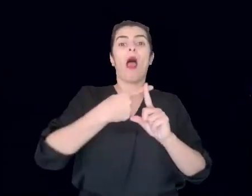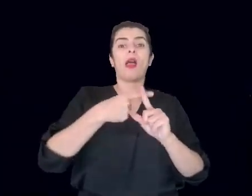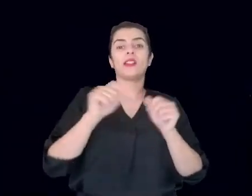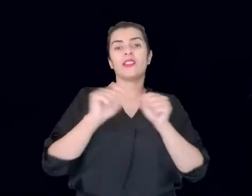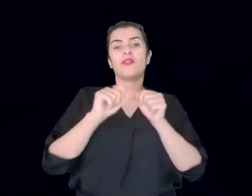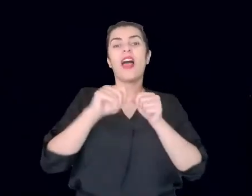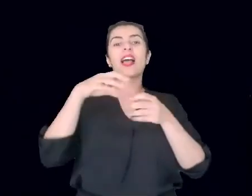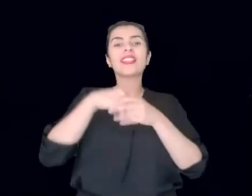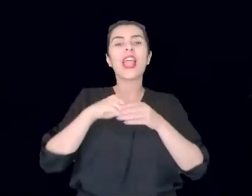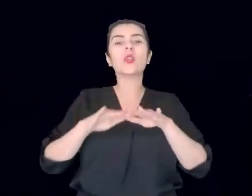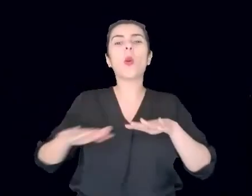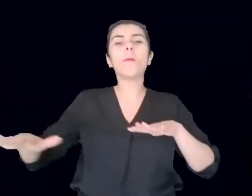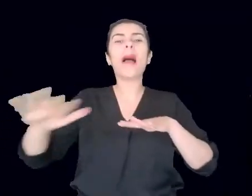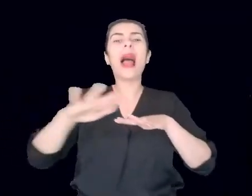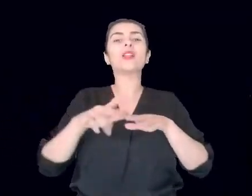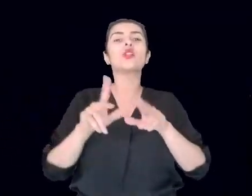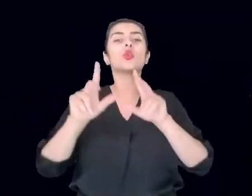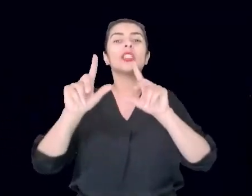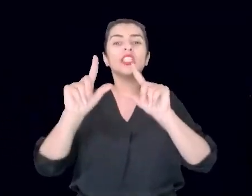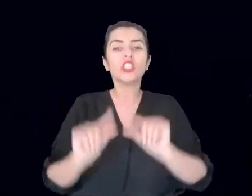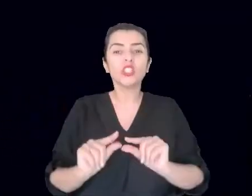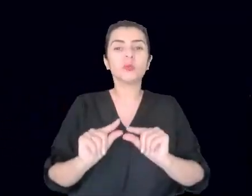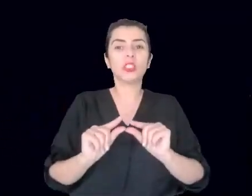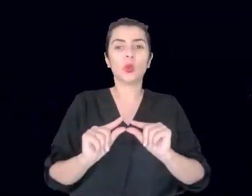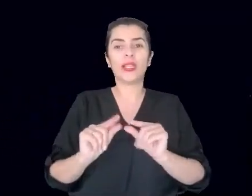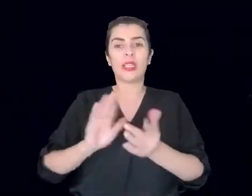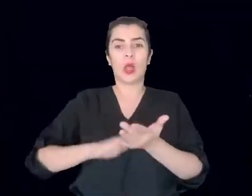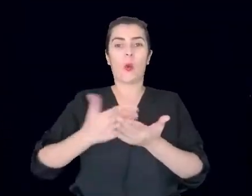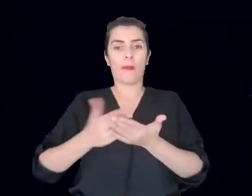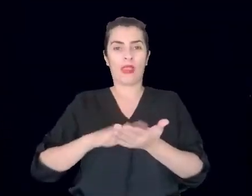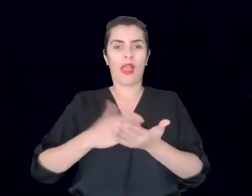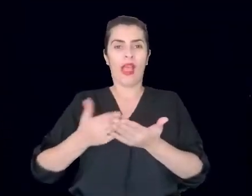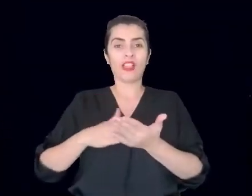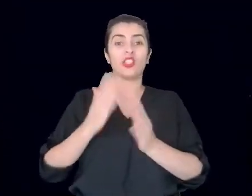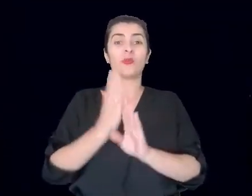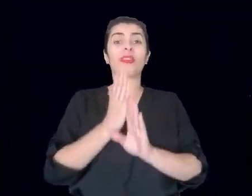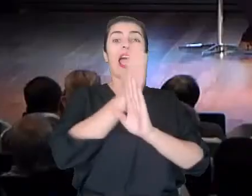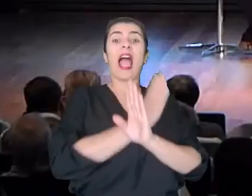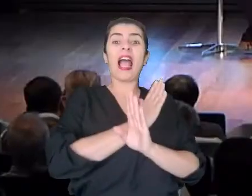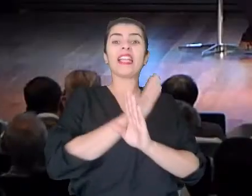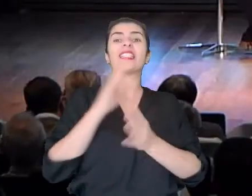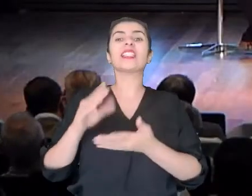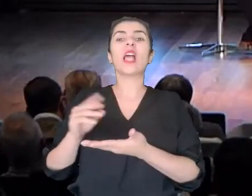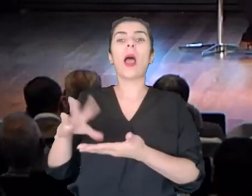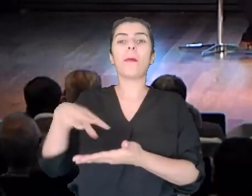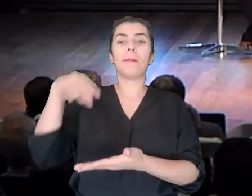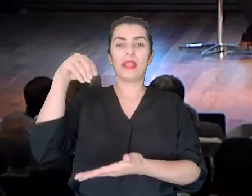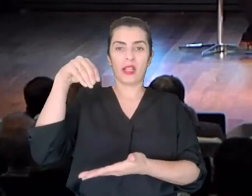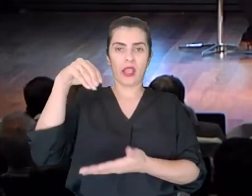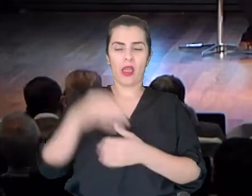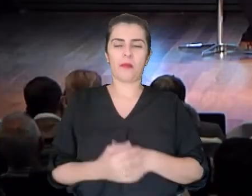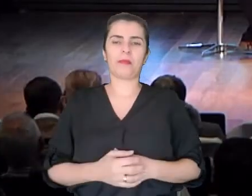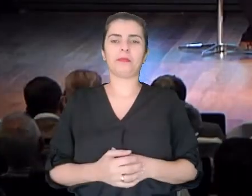redução de umidade antes de serem dispostos efetivamente nas pilhas?